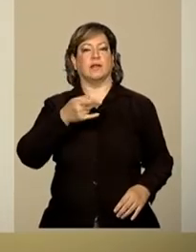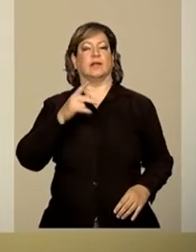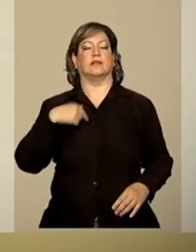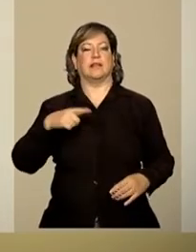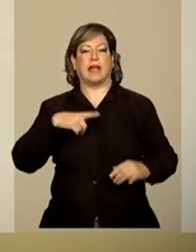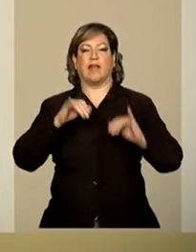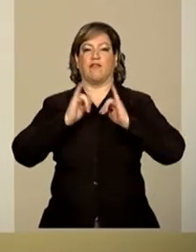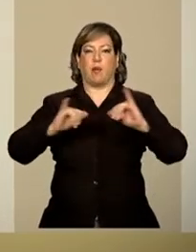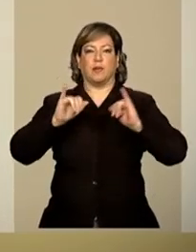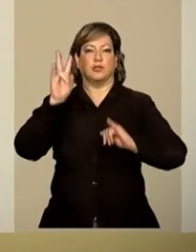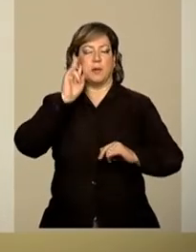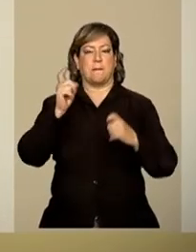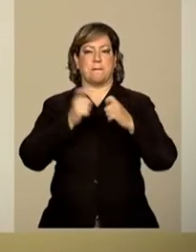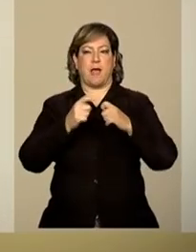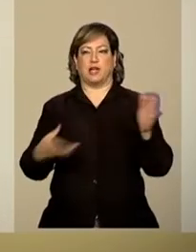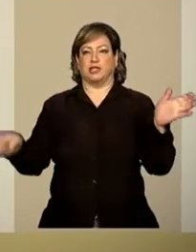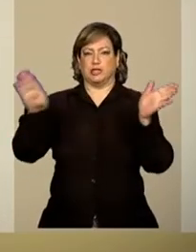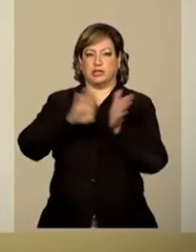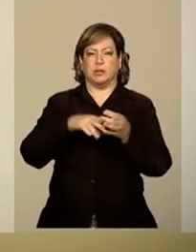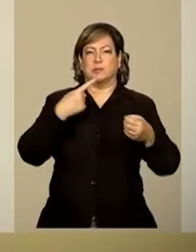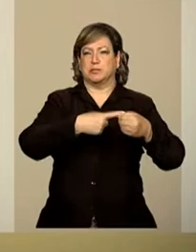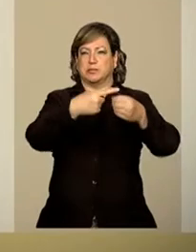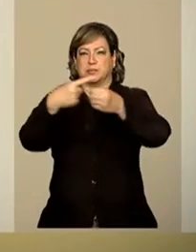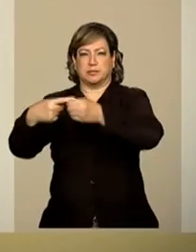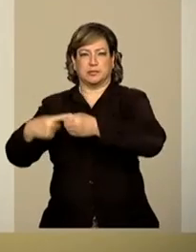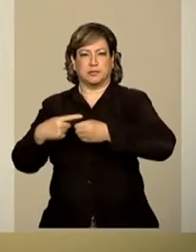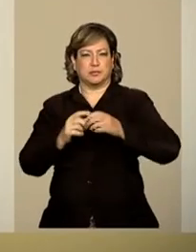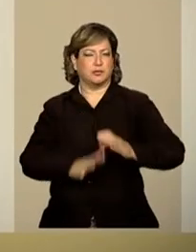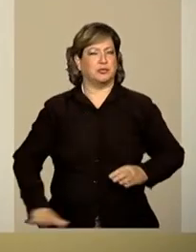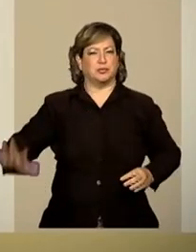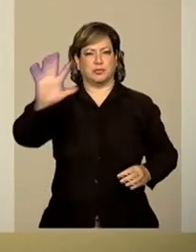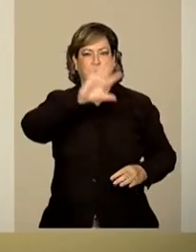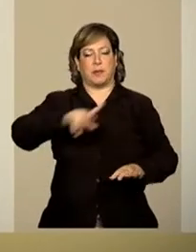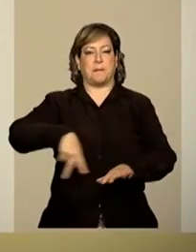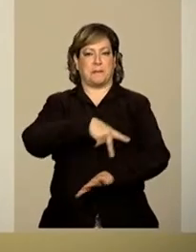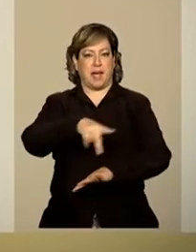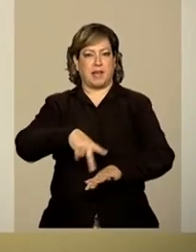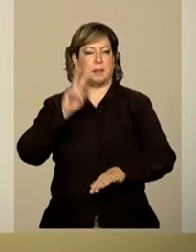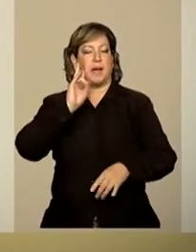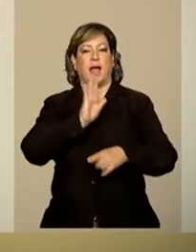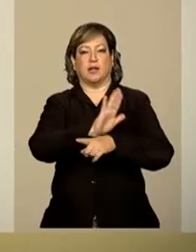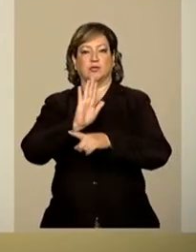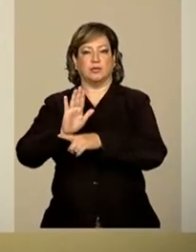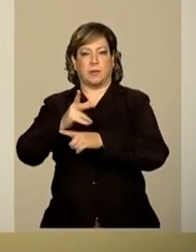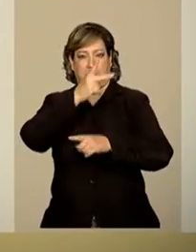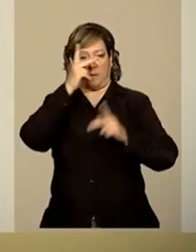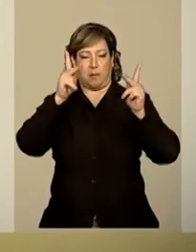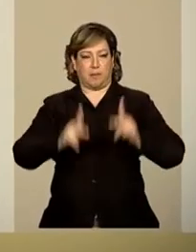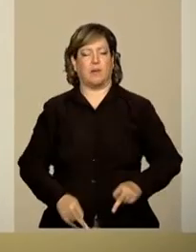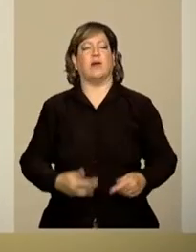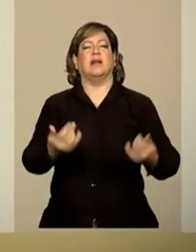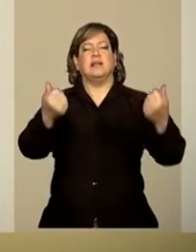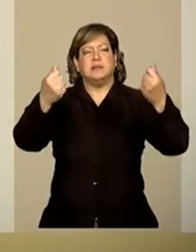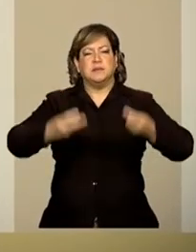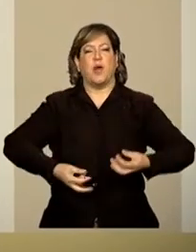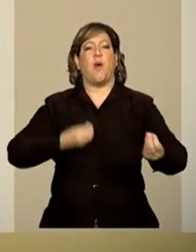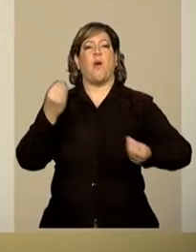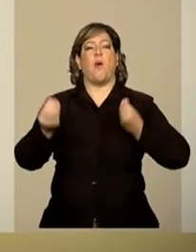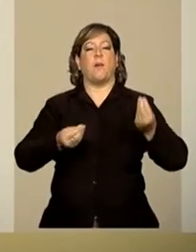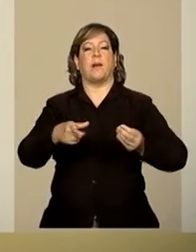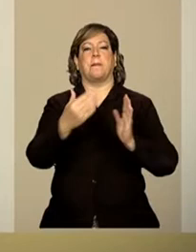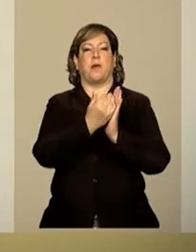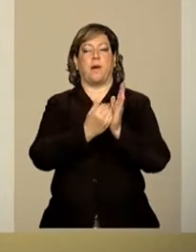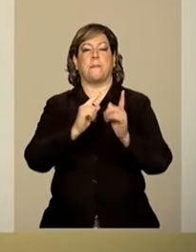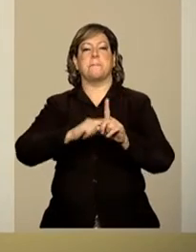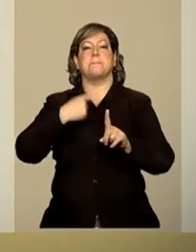chegada de médicos nas periferias das grandes cidades e os pequenos municípios do interior do país para atender a nossa população conta pra gente aqui como